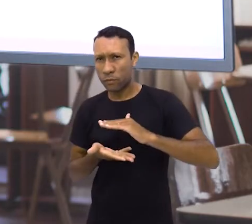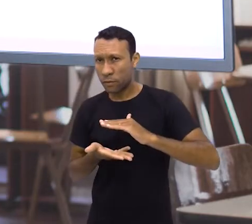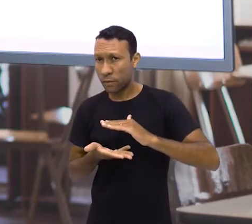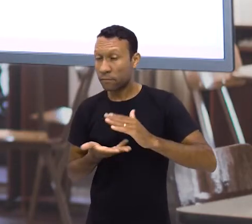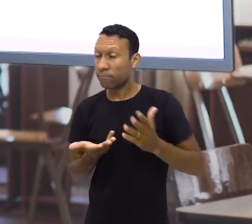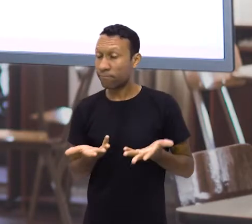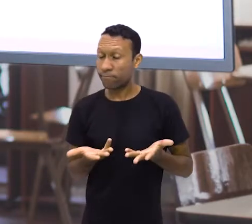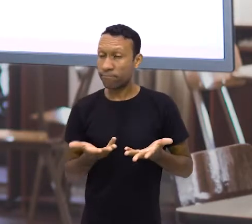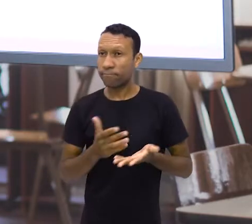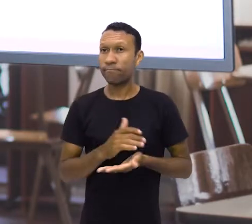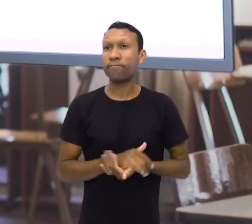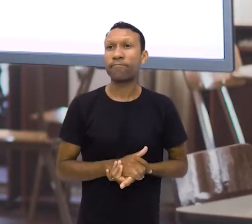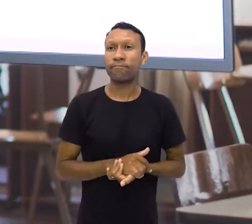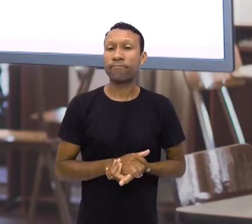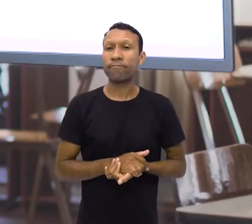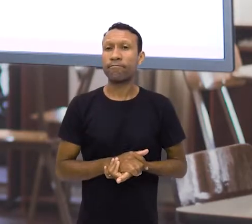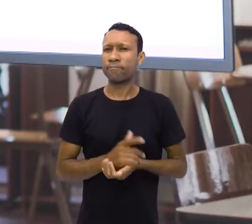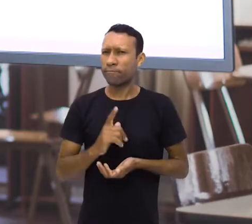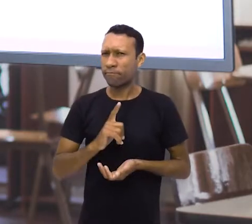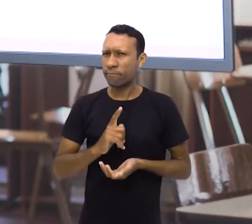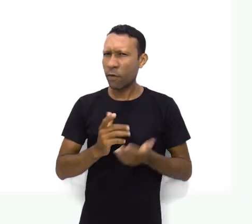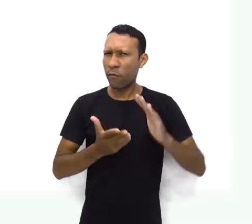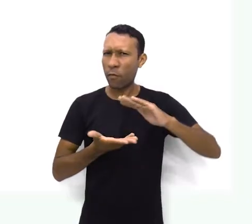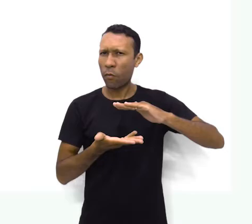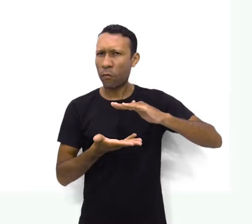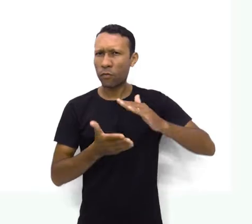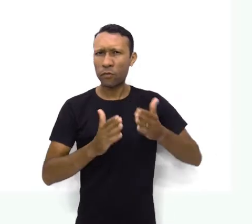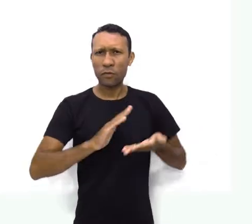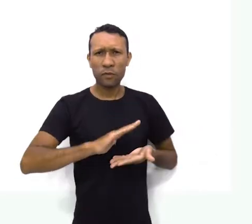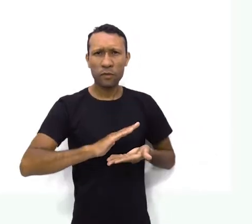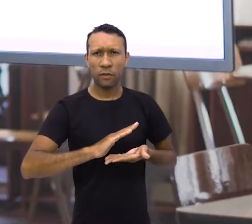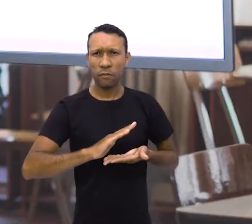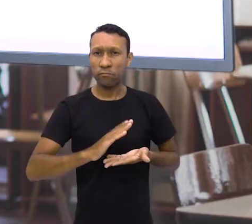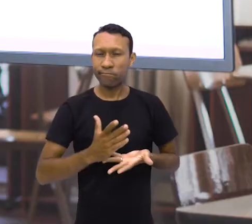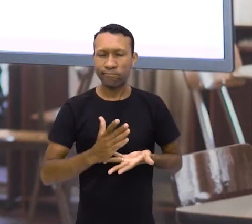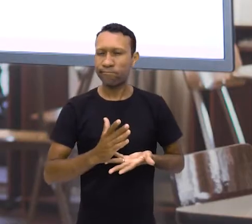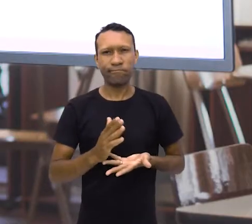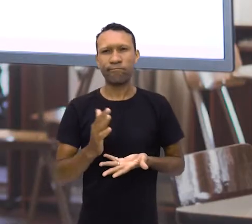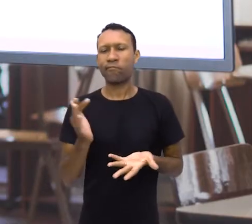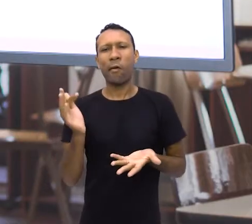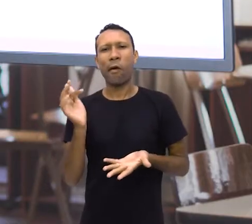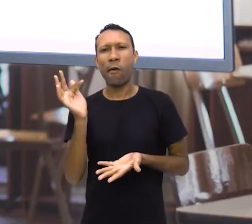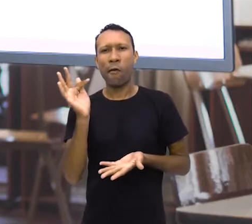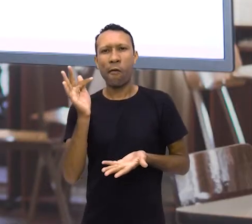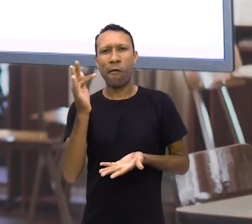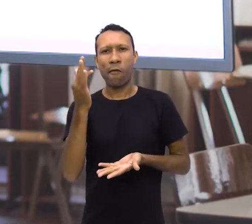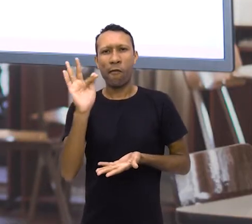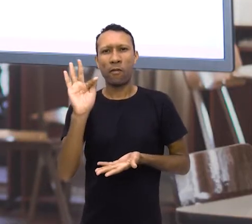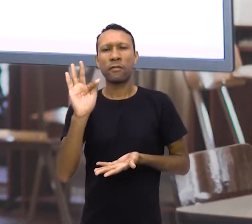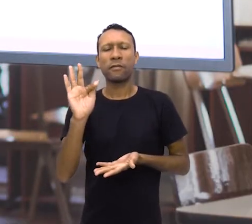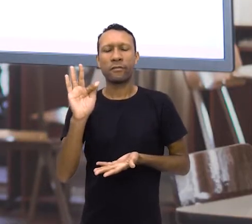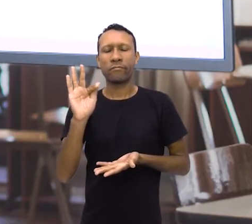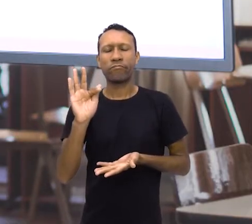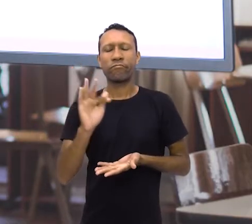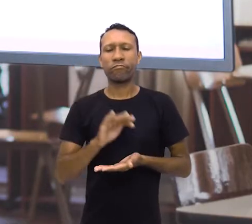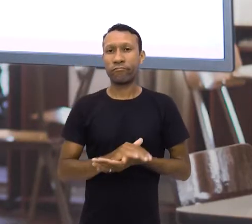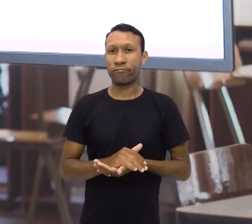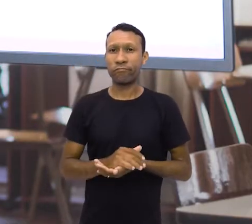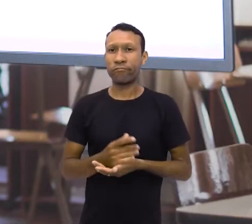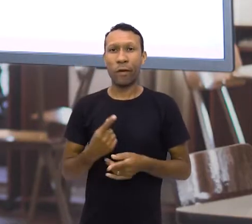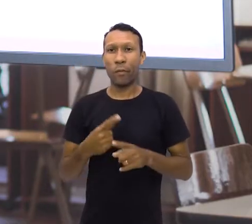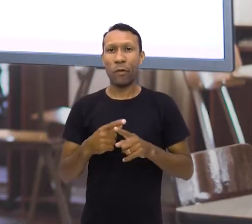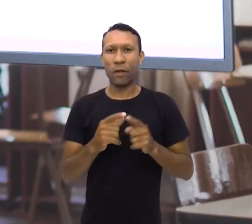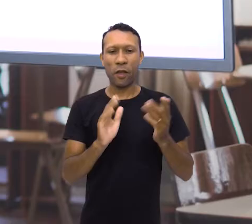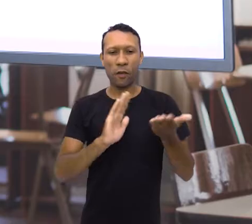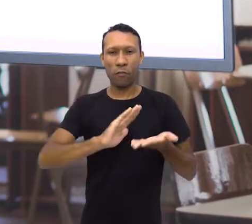Figura 1, figura 2, houve um giro. Falso, não houve um giro. A imagem não girou em torno de um ponto ou em torno de